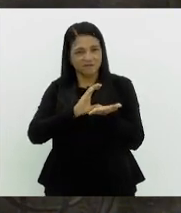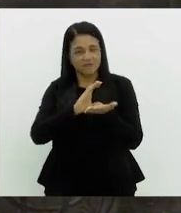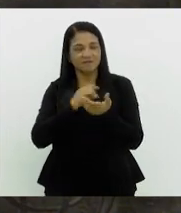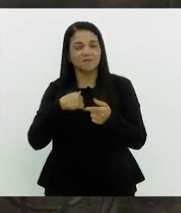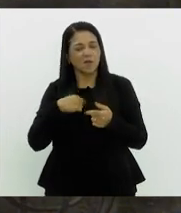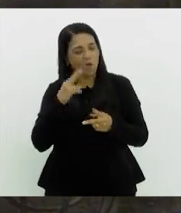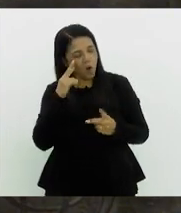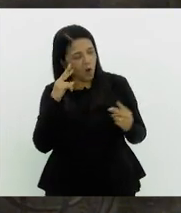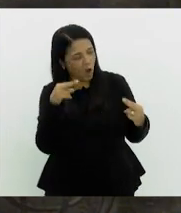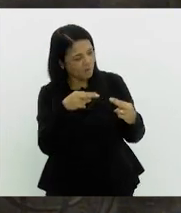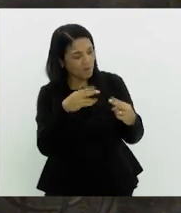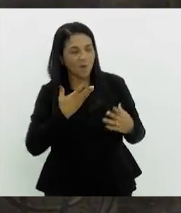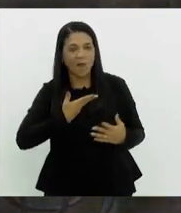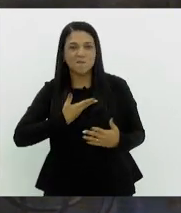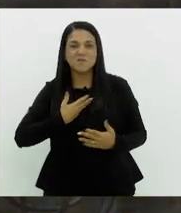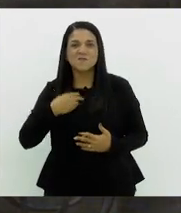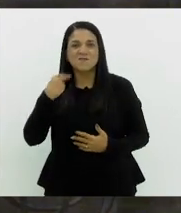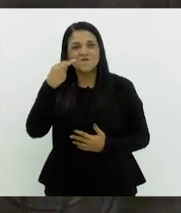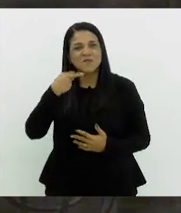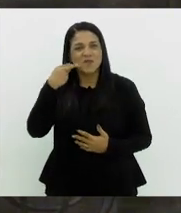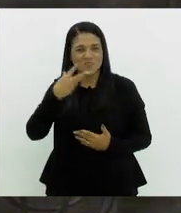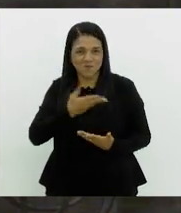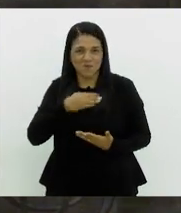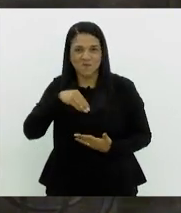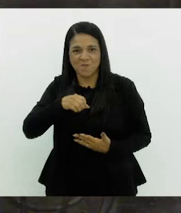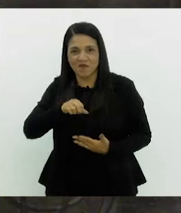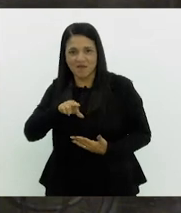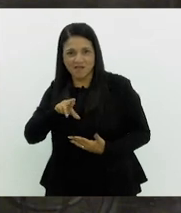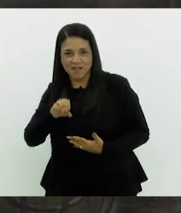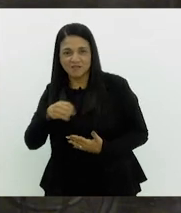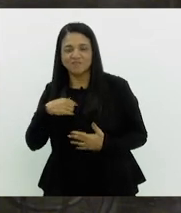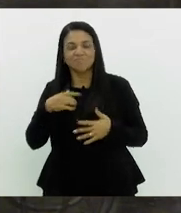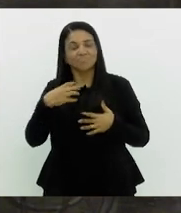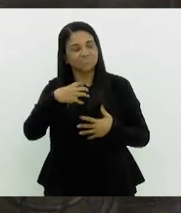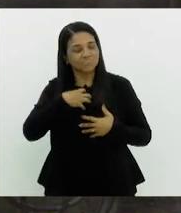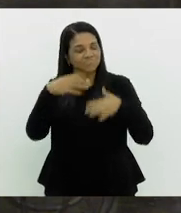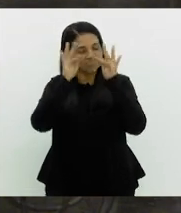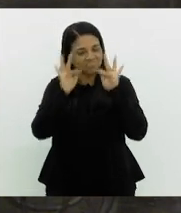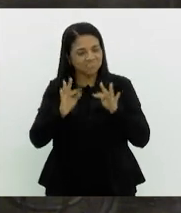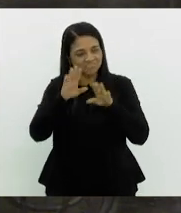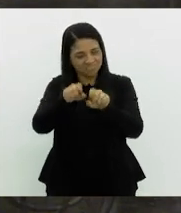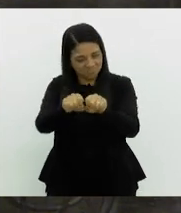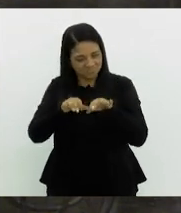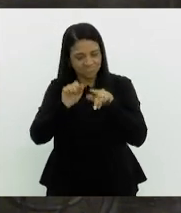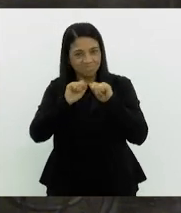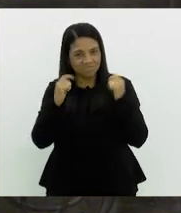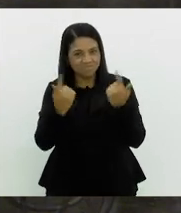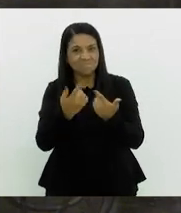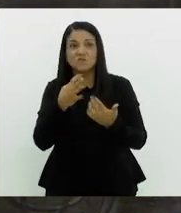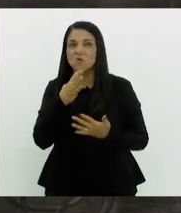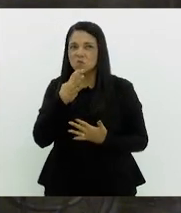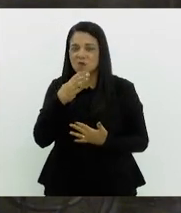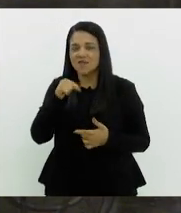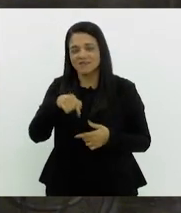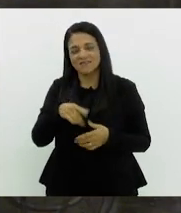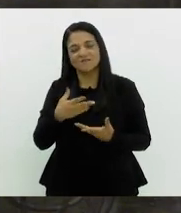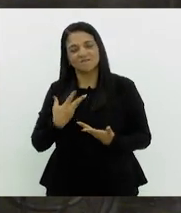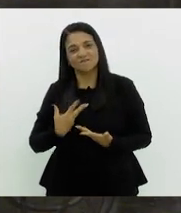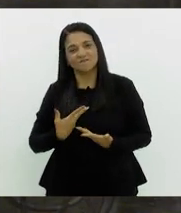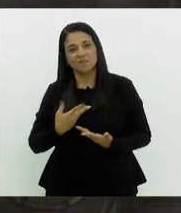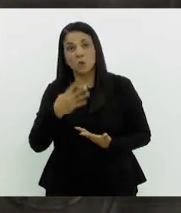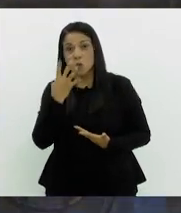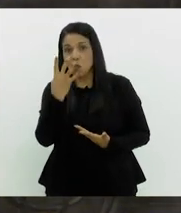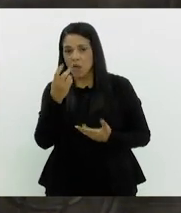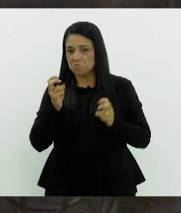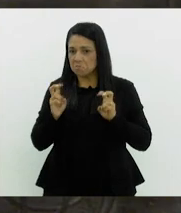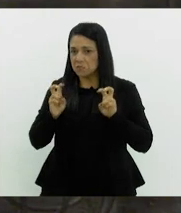colega vereador, né? Eu fico muito feliz de estar aqui numa casa parlamentar, como é a Leste, que eu conheço bem, pois eu tive 4 mandatos